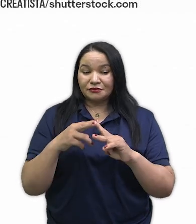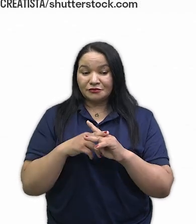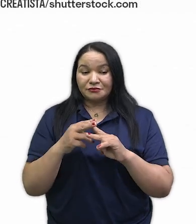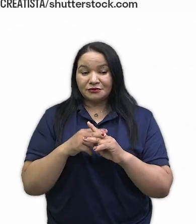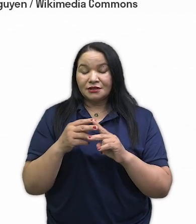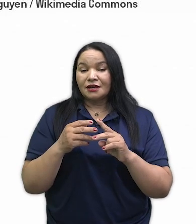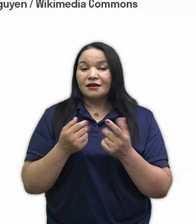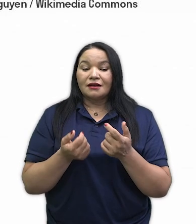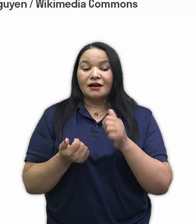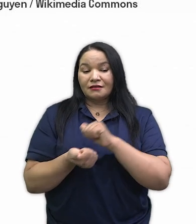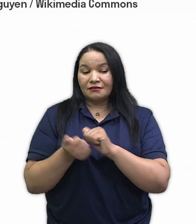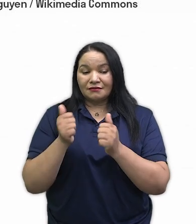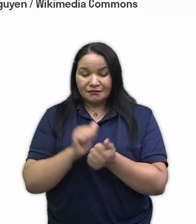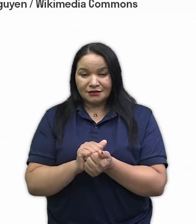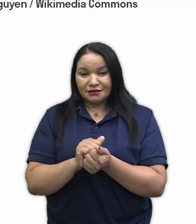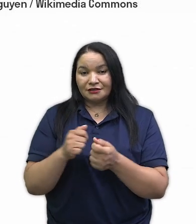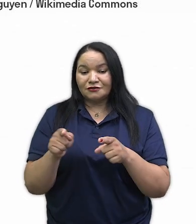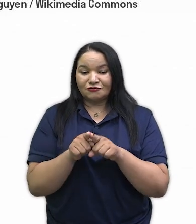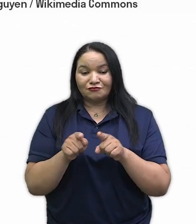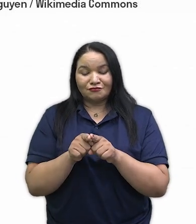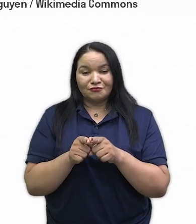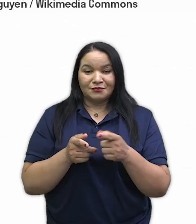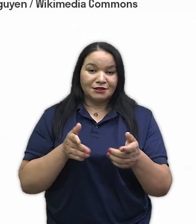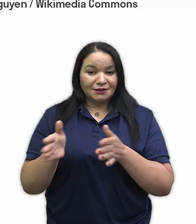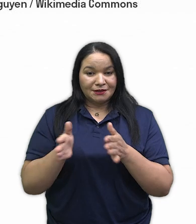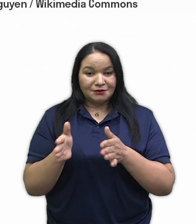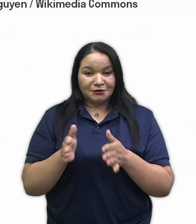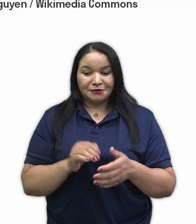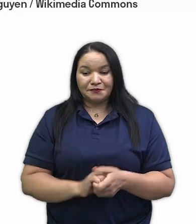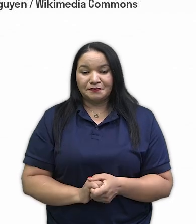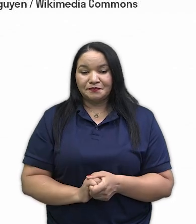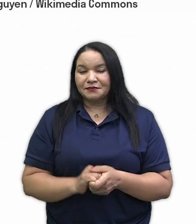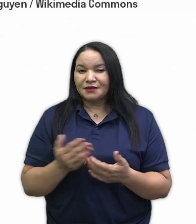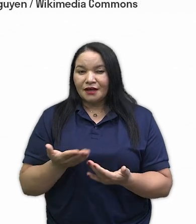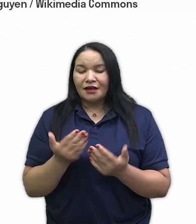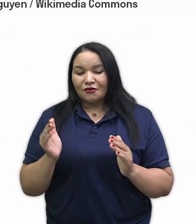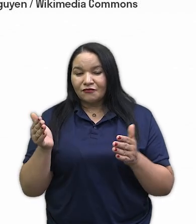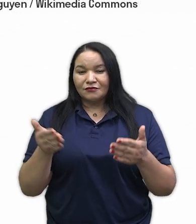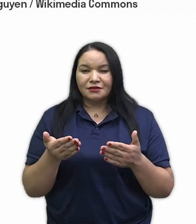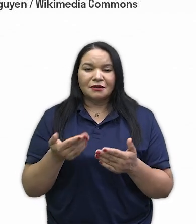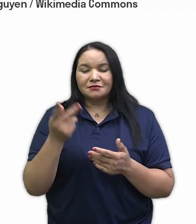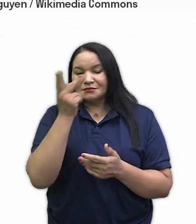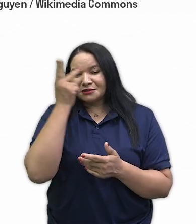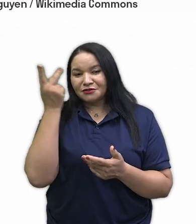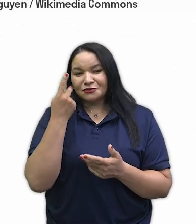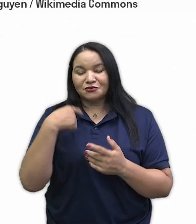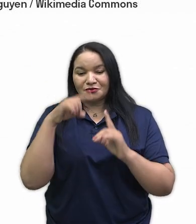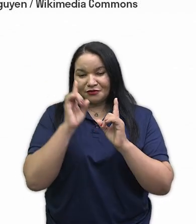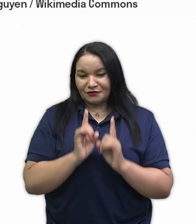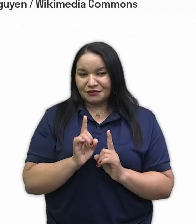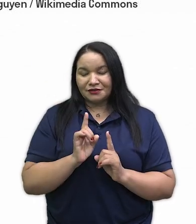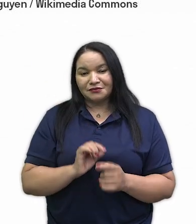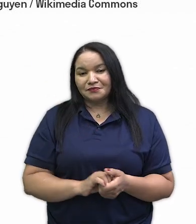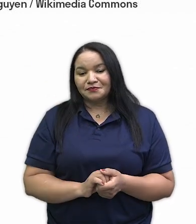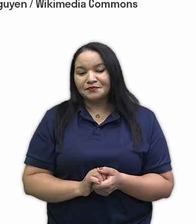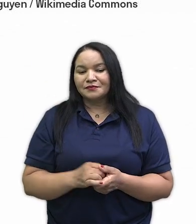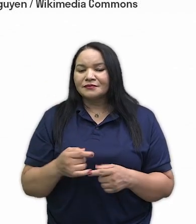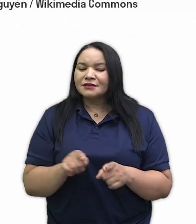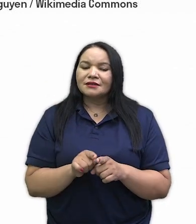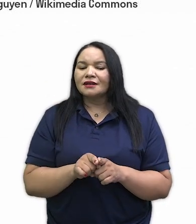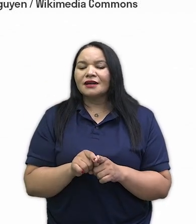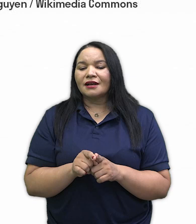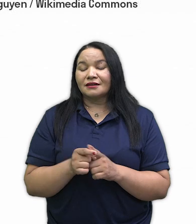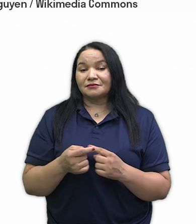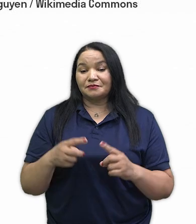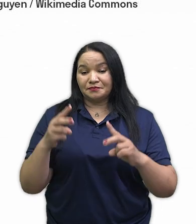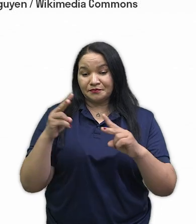e acessibilidade, aqui voltado já para as pessoas com deficiência. A adaptação das lutas